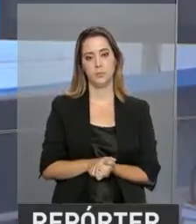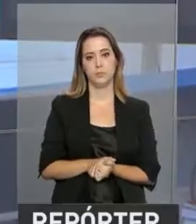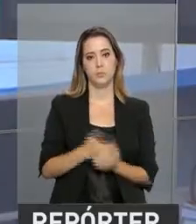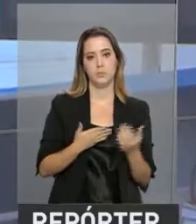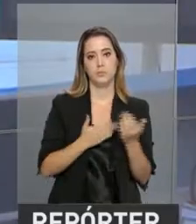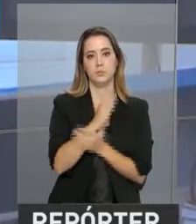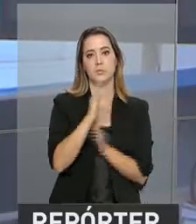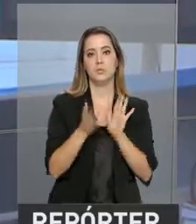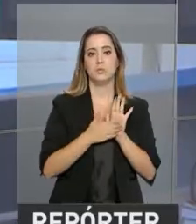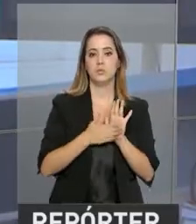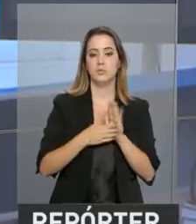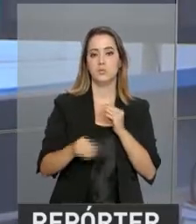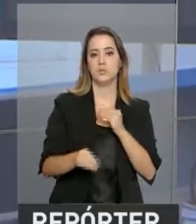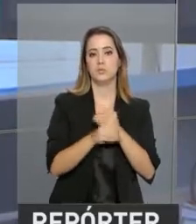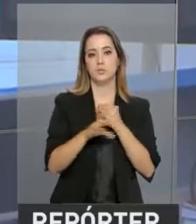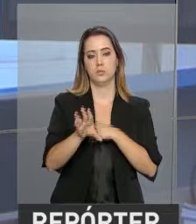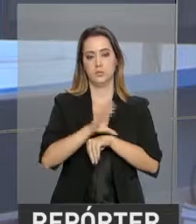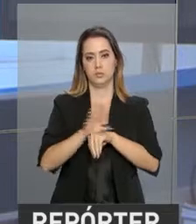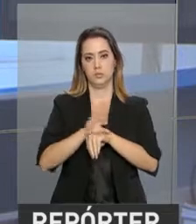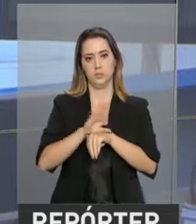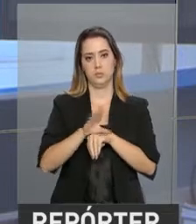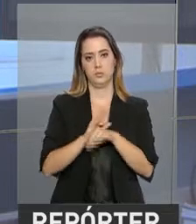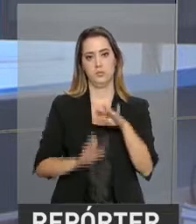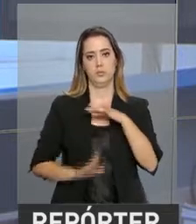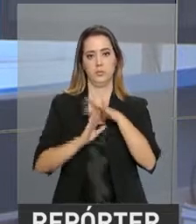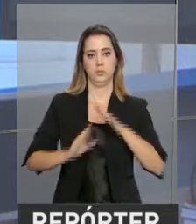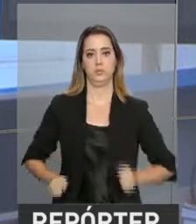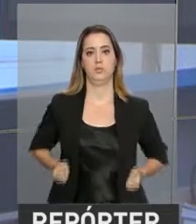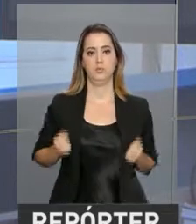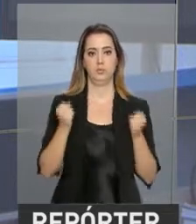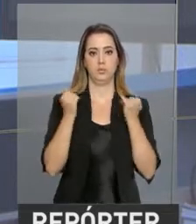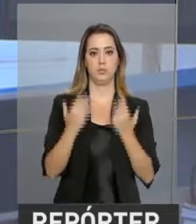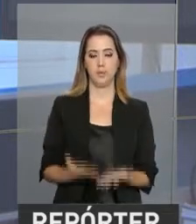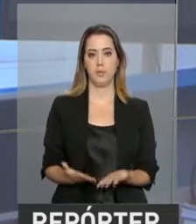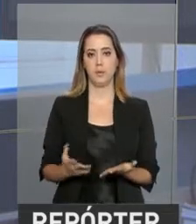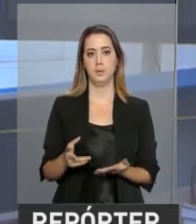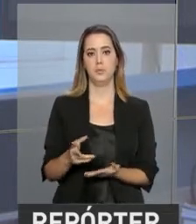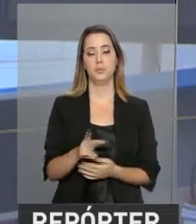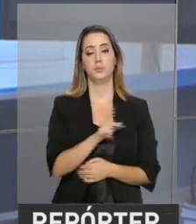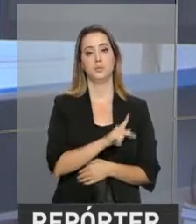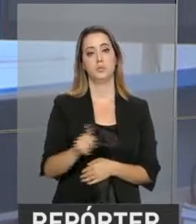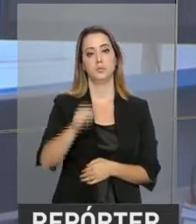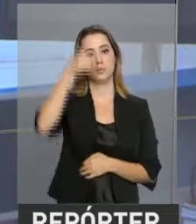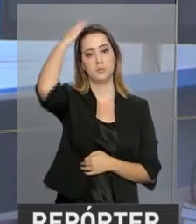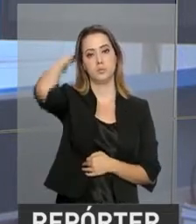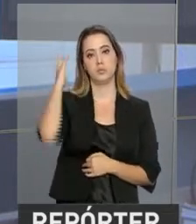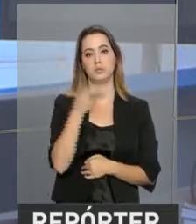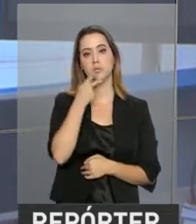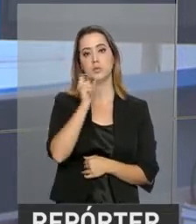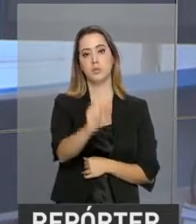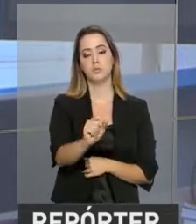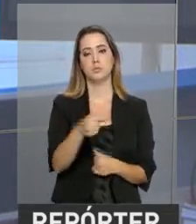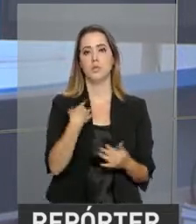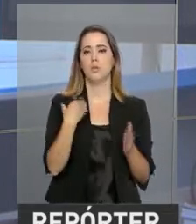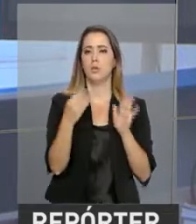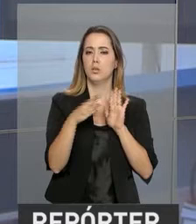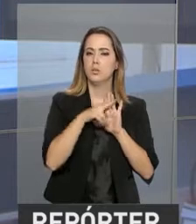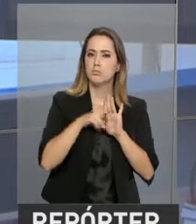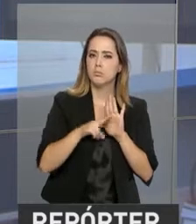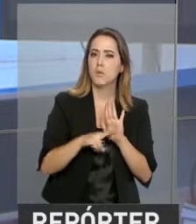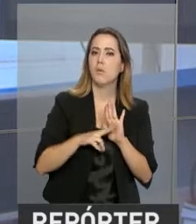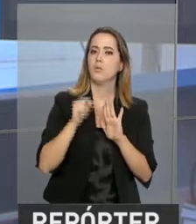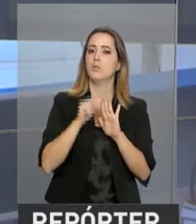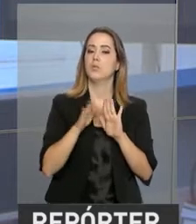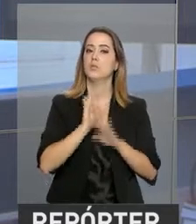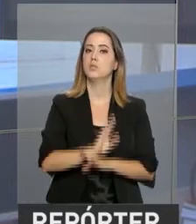aprovada a proposta de emenda à constituição que limita o teto dos gastos públicos o presidente michel temer disse que a medida vai